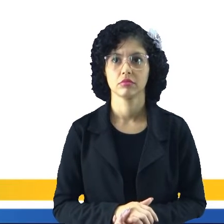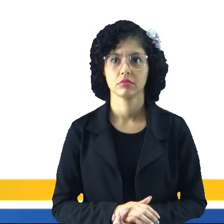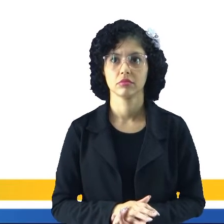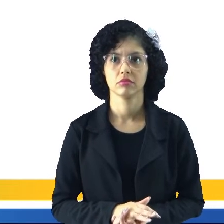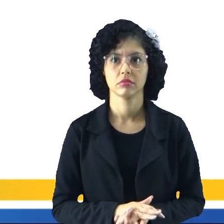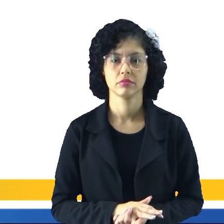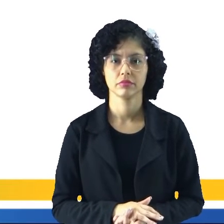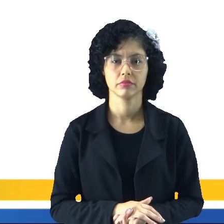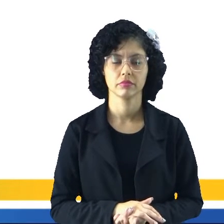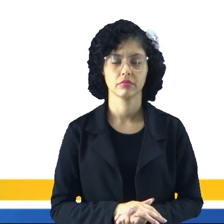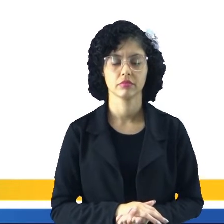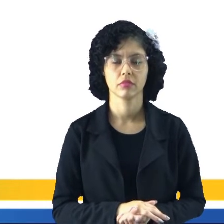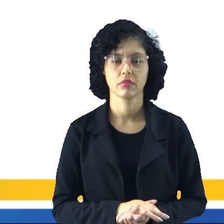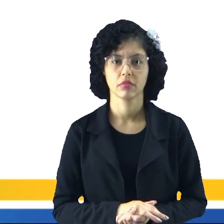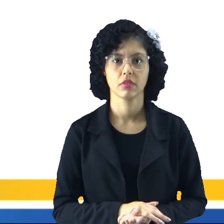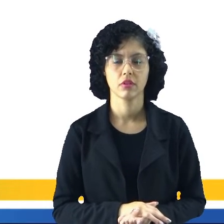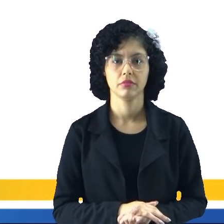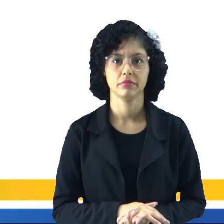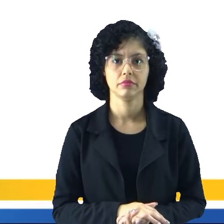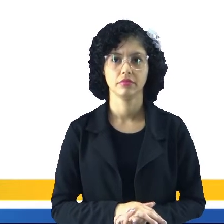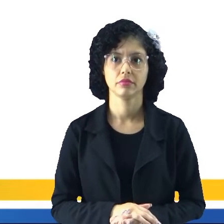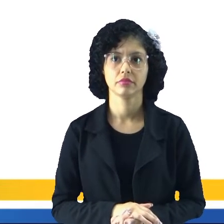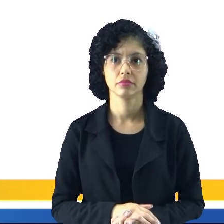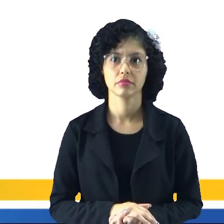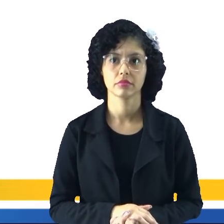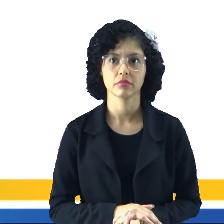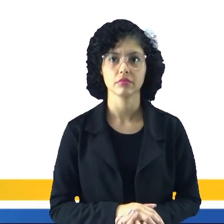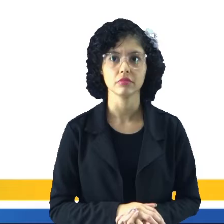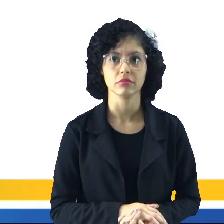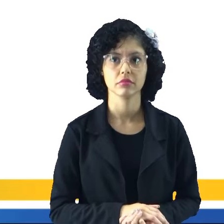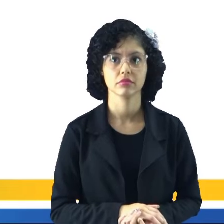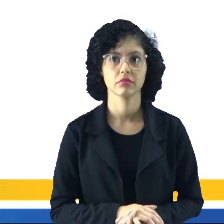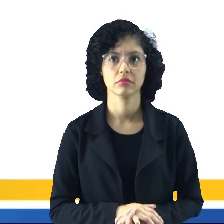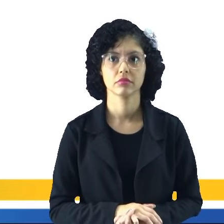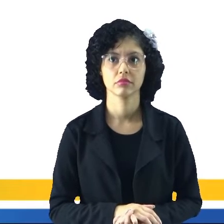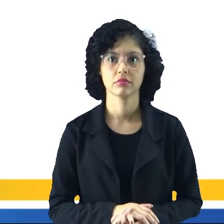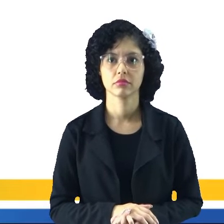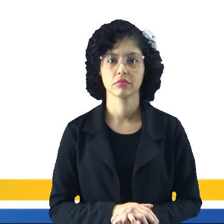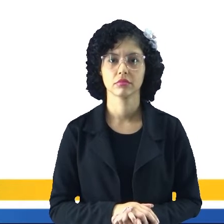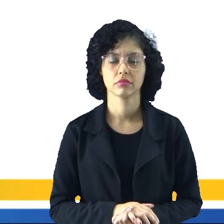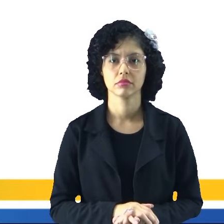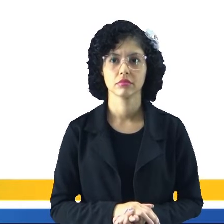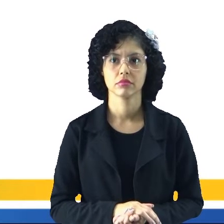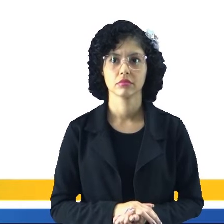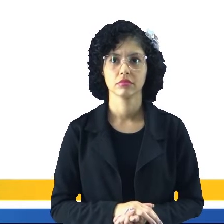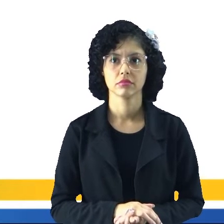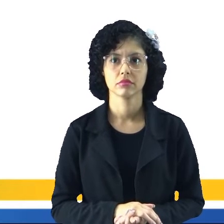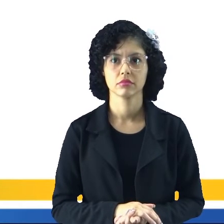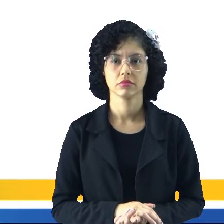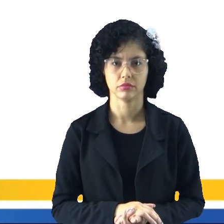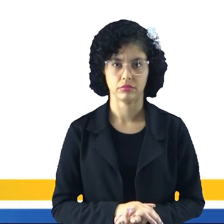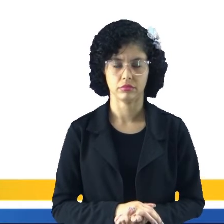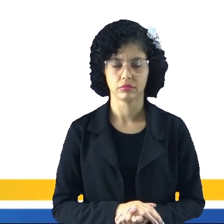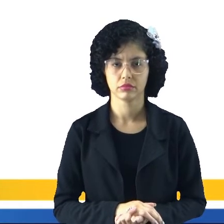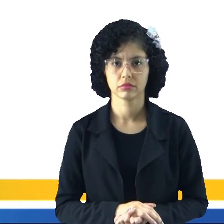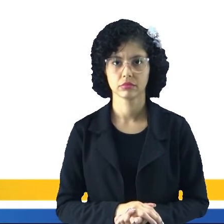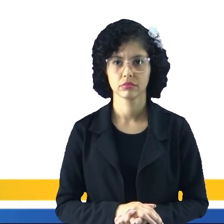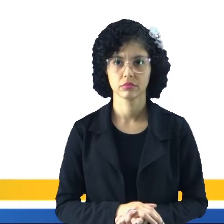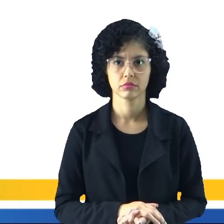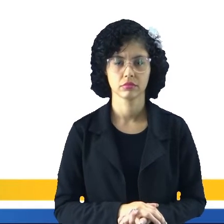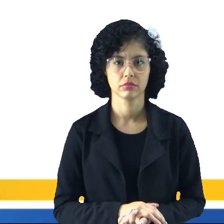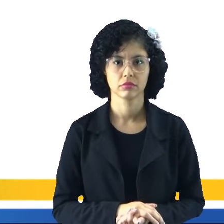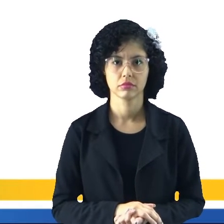digital, tanta adelante na carreira informática, nos ha levado a uma época de deshumanização, de